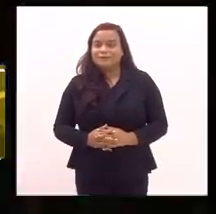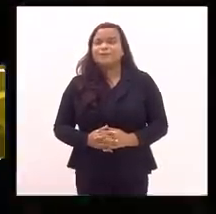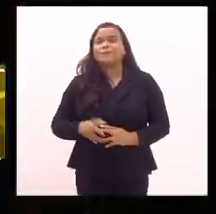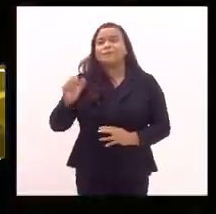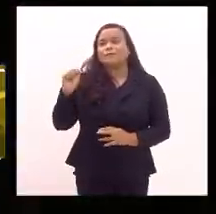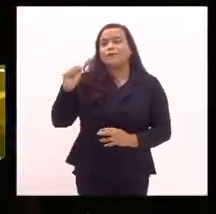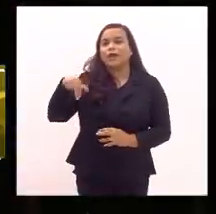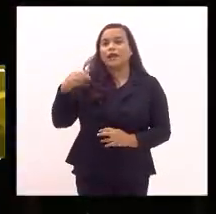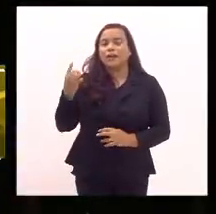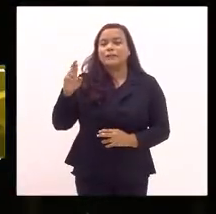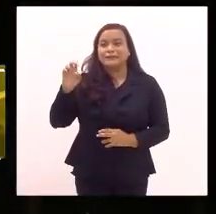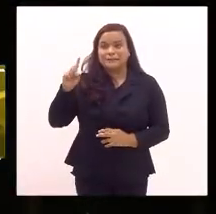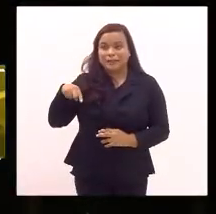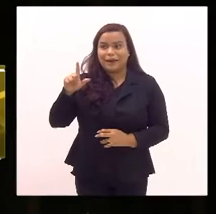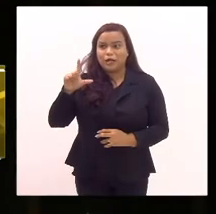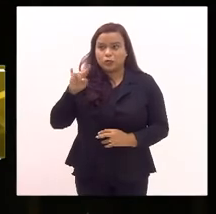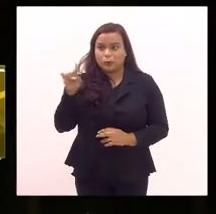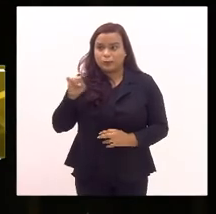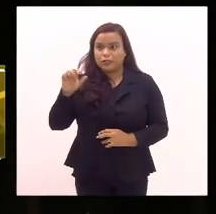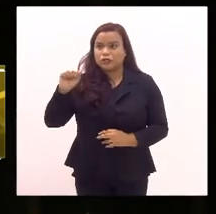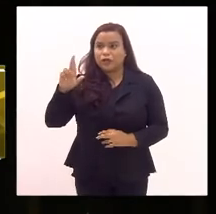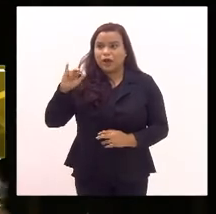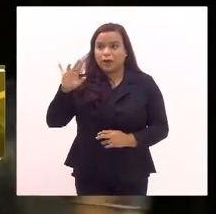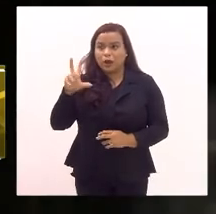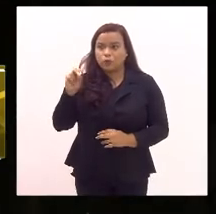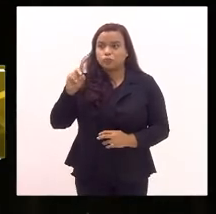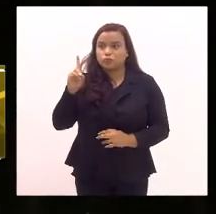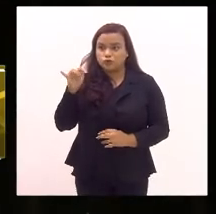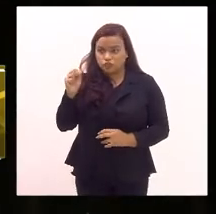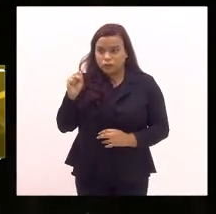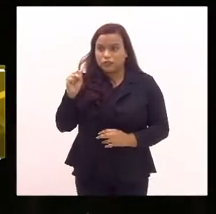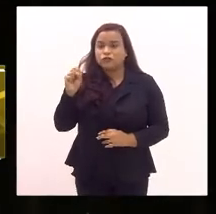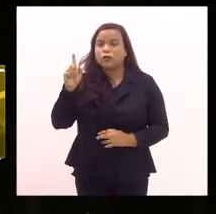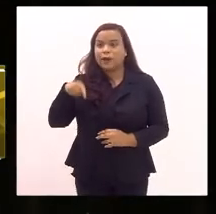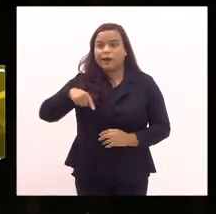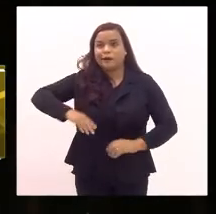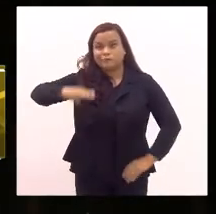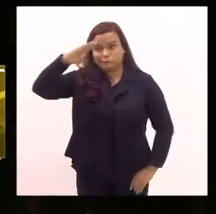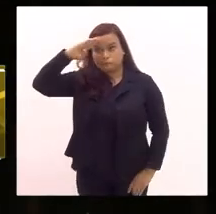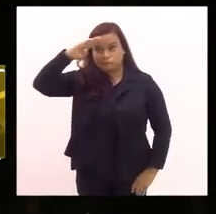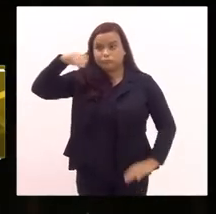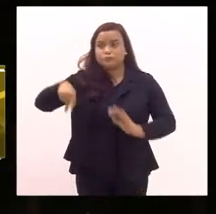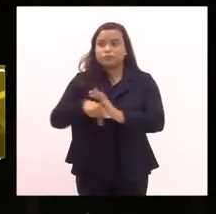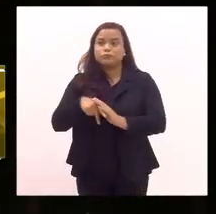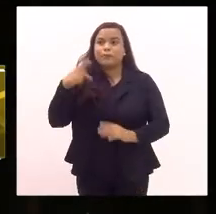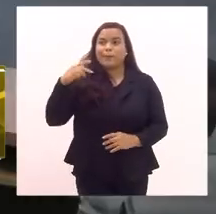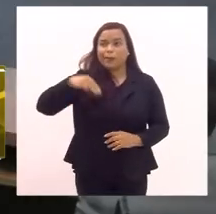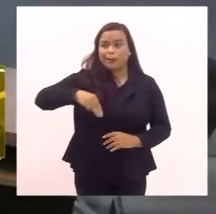André Luiz Araújo Dias Ponteiro, capitão da Polícia Militar.